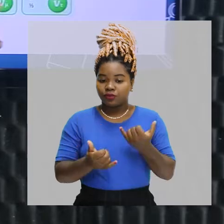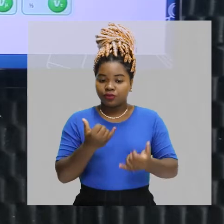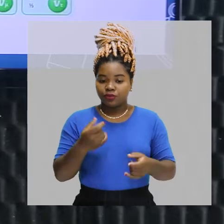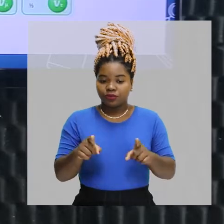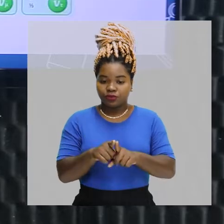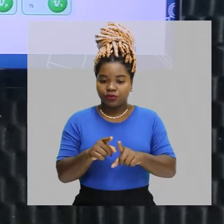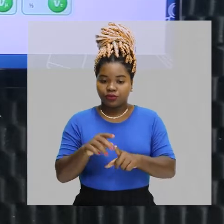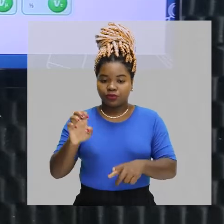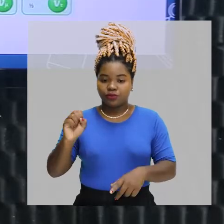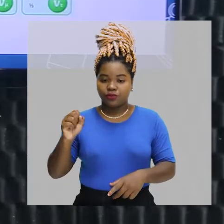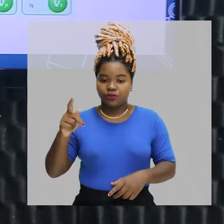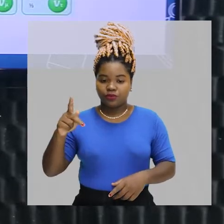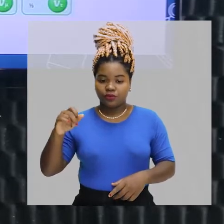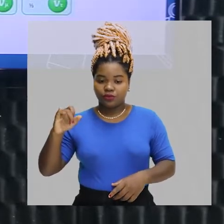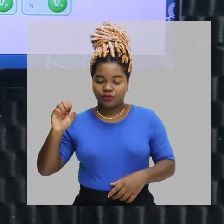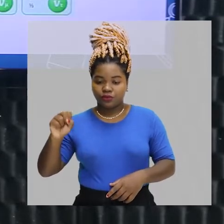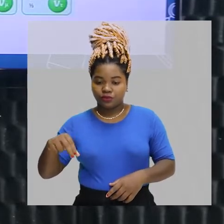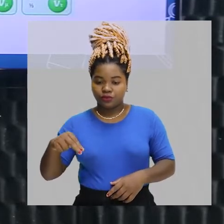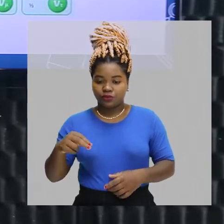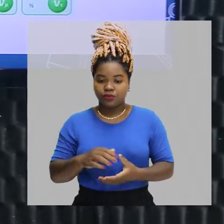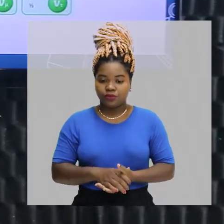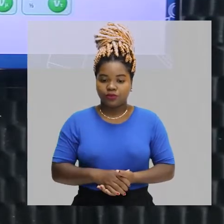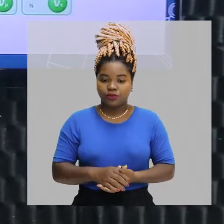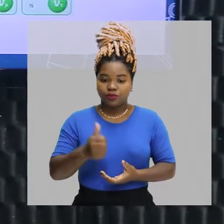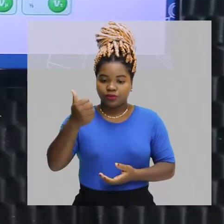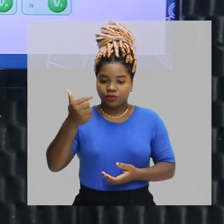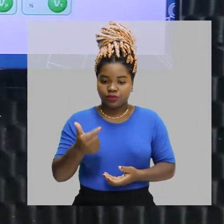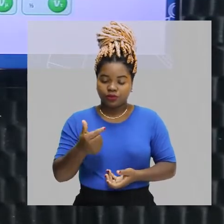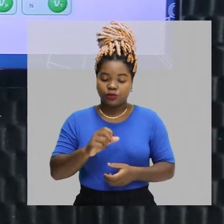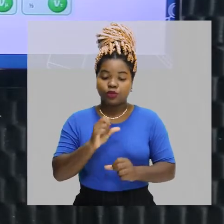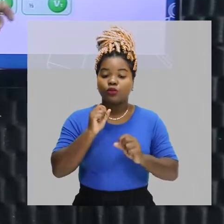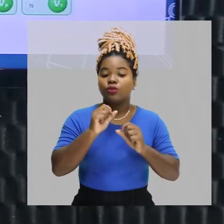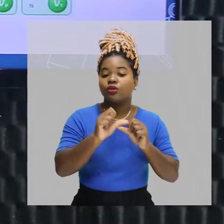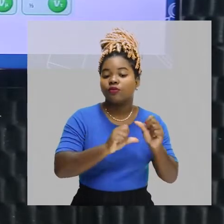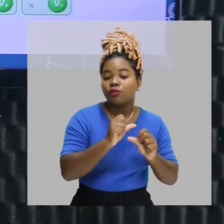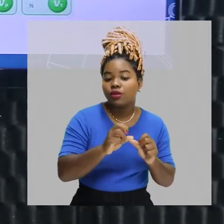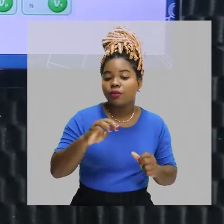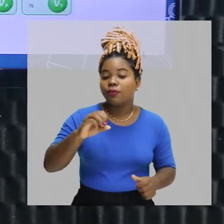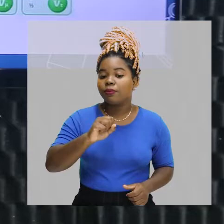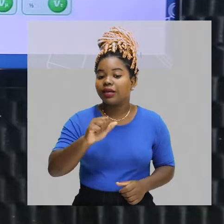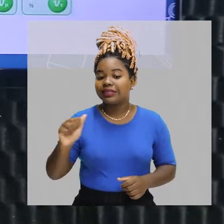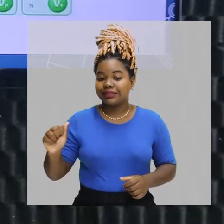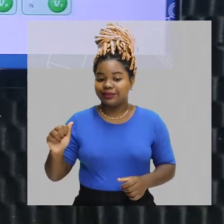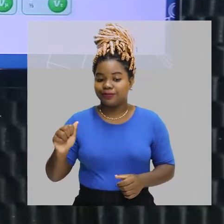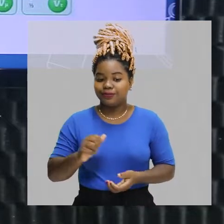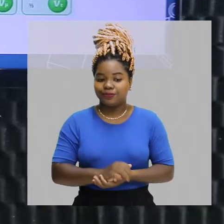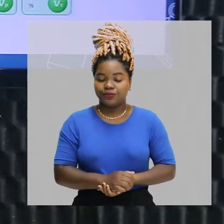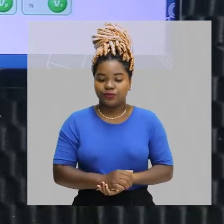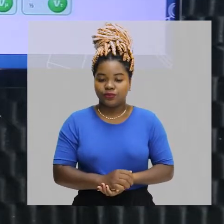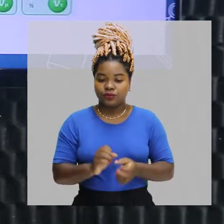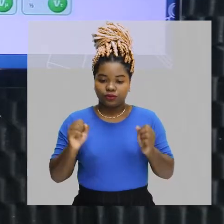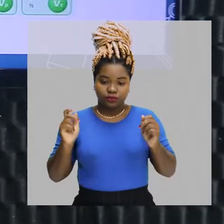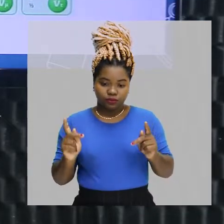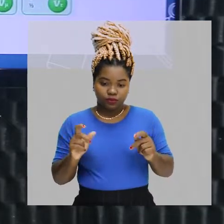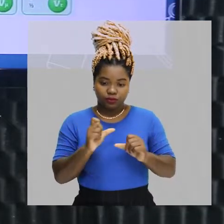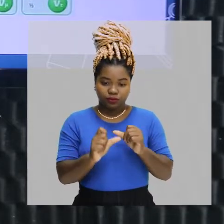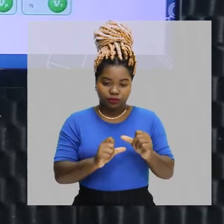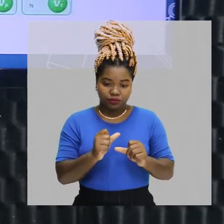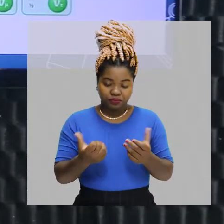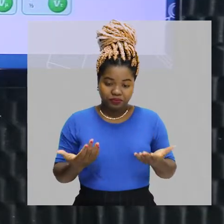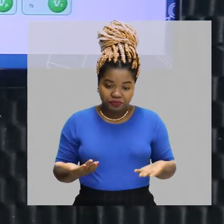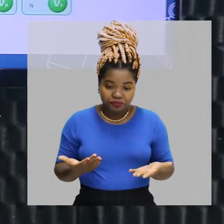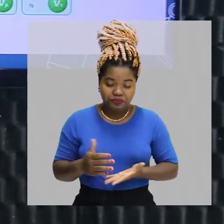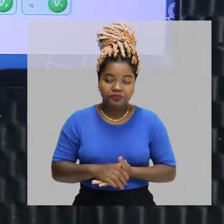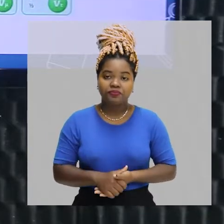spin. O spin deles é meio. O que vai mudar vai ser justamente a sua massa. Tá certo? Tem uma mudança quanto à sua